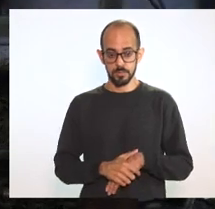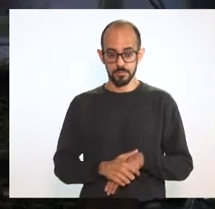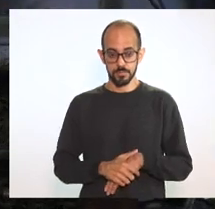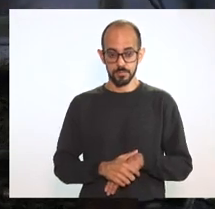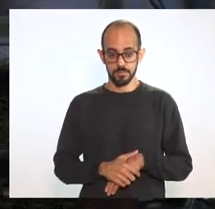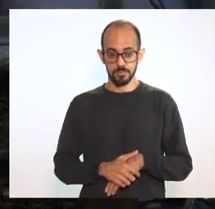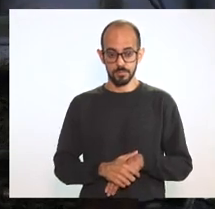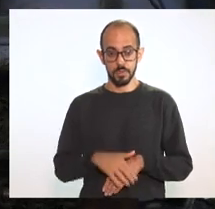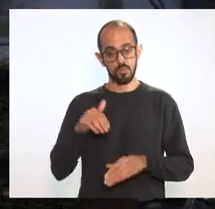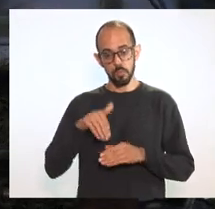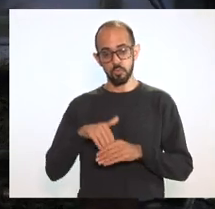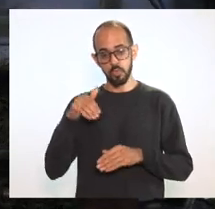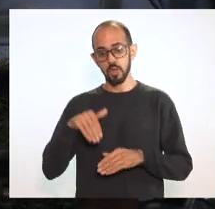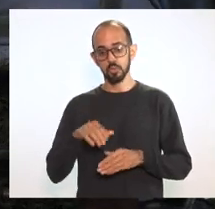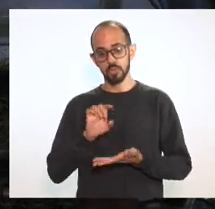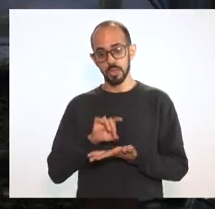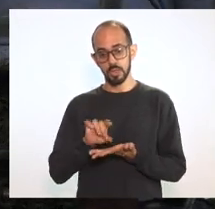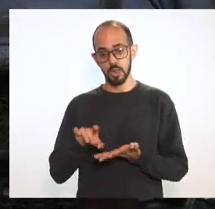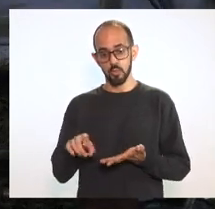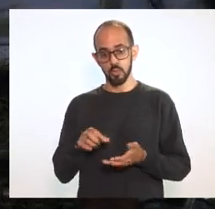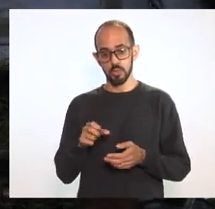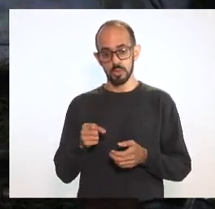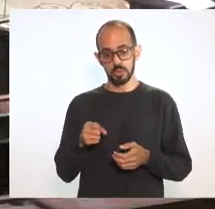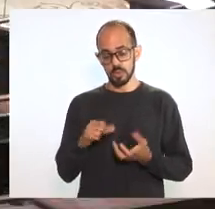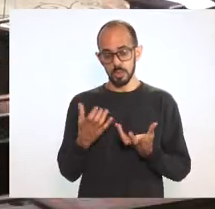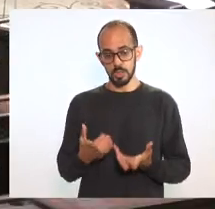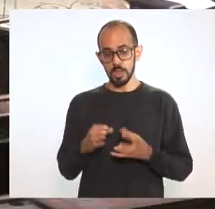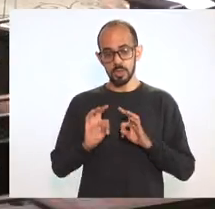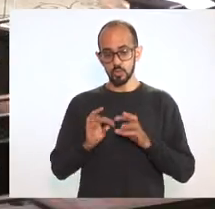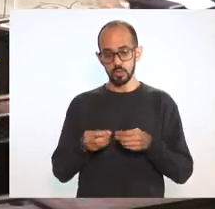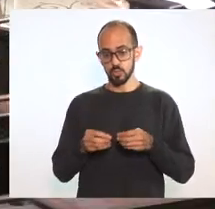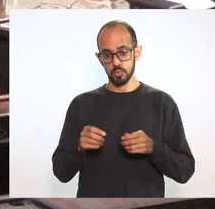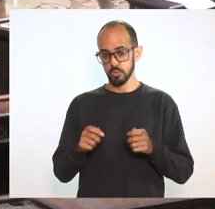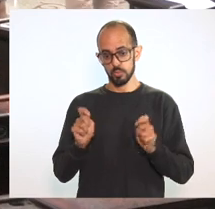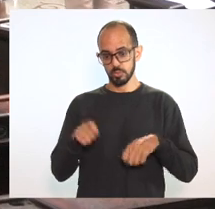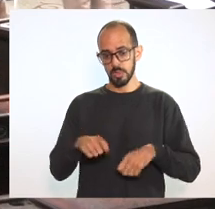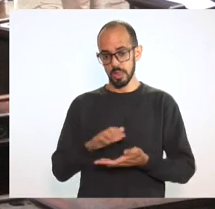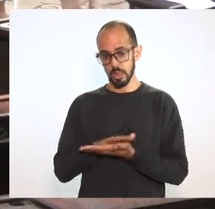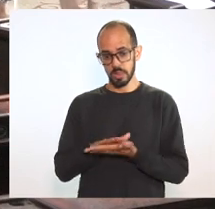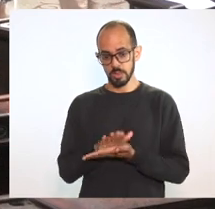Vamos para o voto. Quem quer tudo, não tem nada.